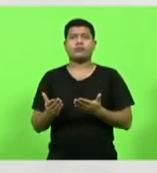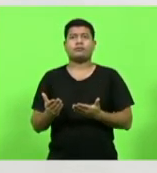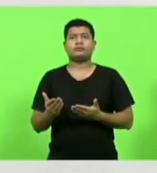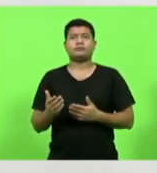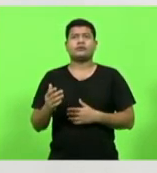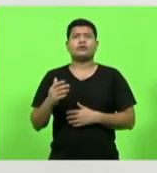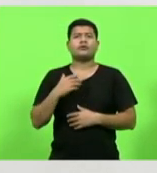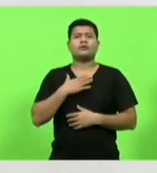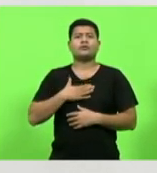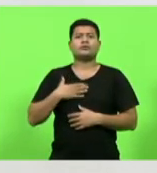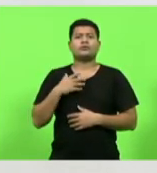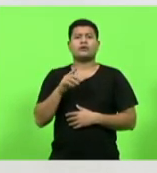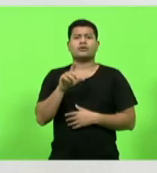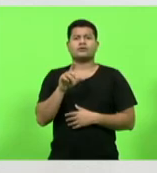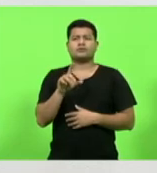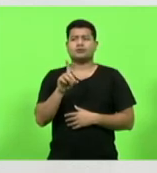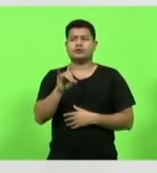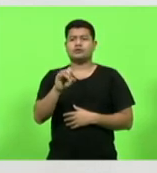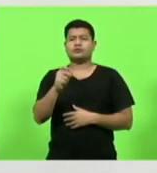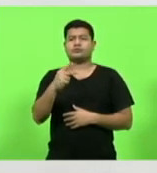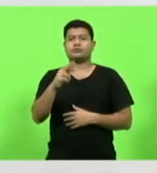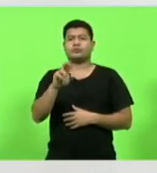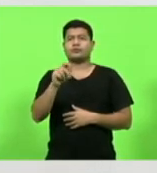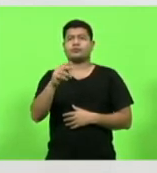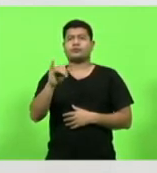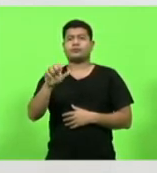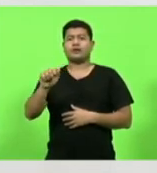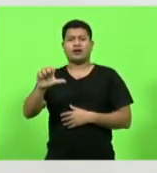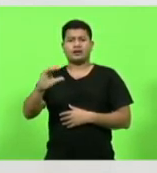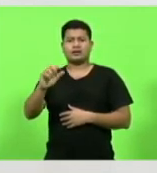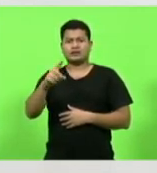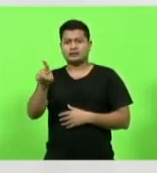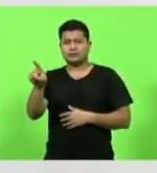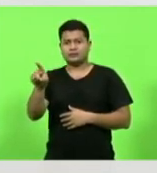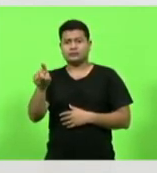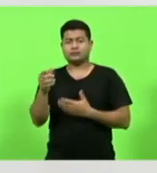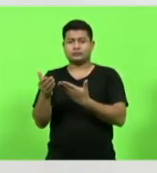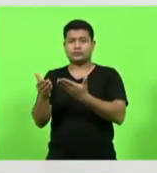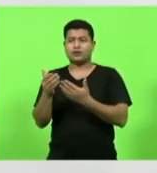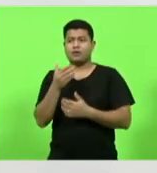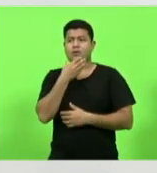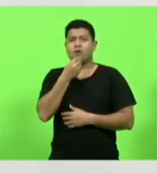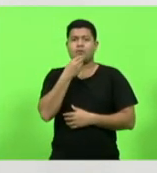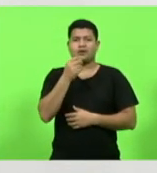de expropriação de meios de produção? Aquele Karl Marx, ele adora.